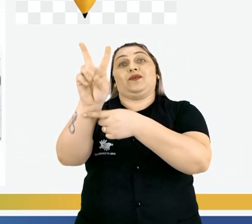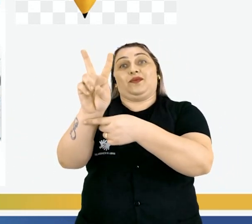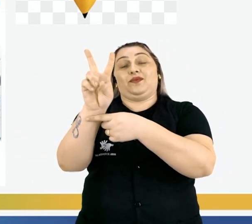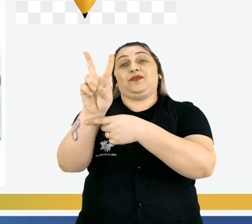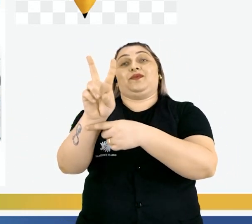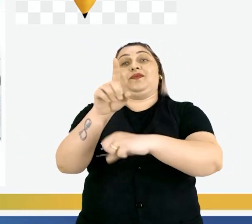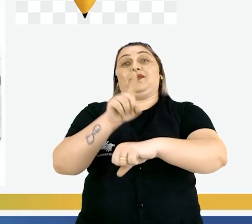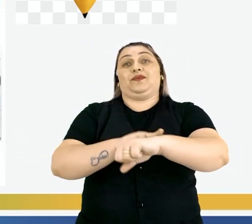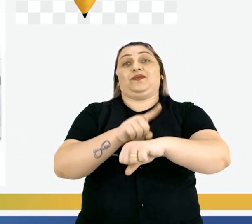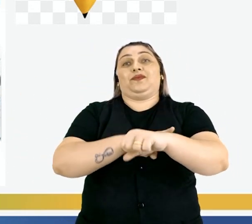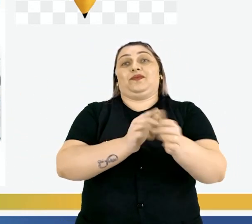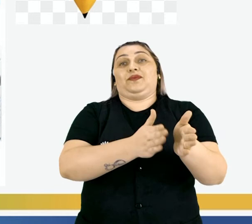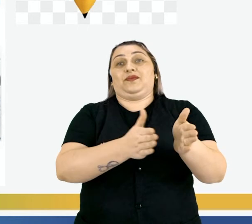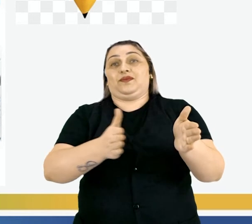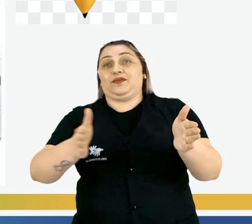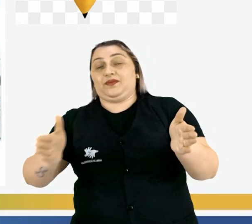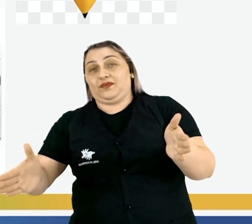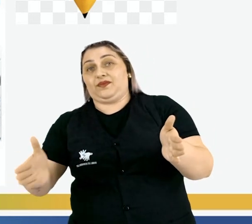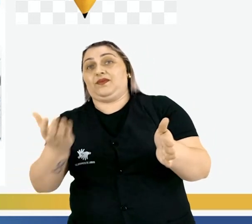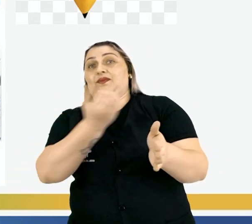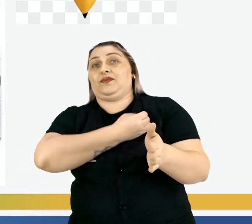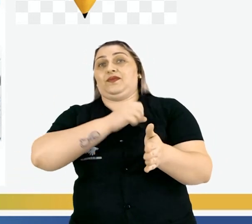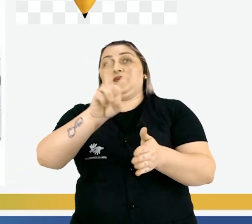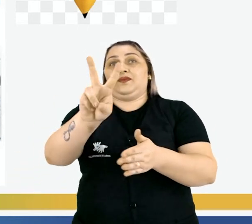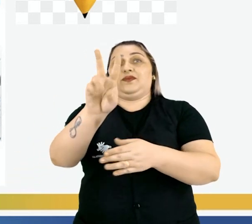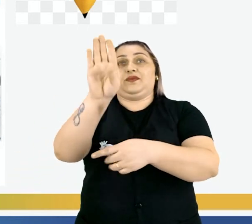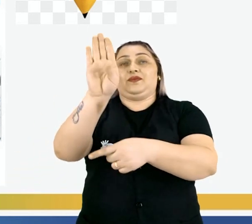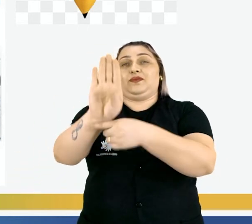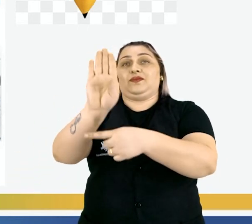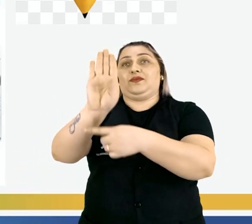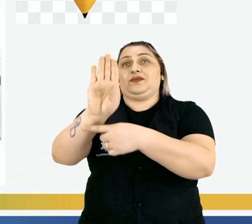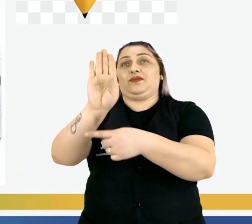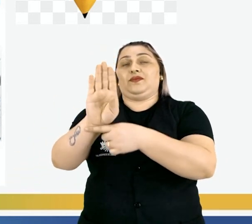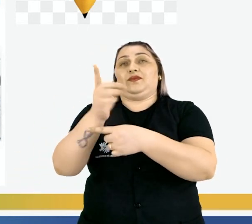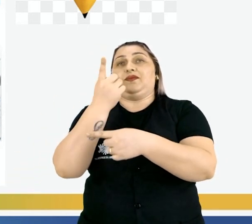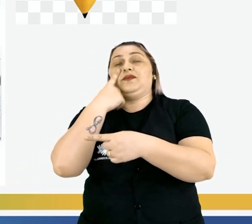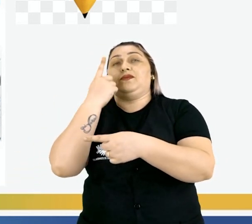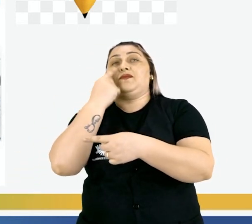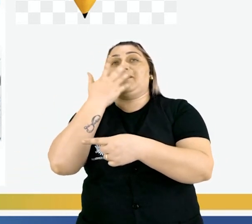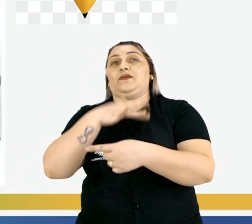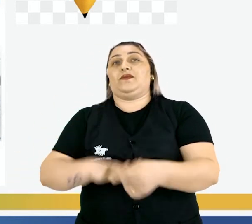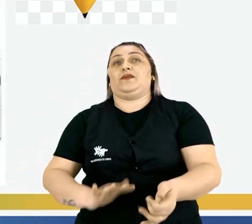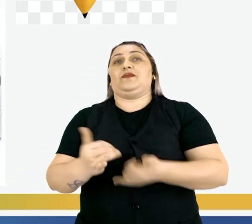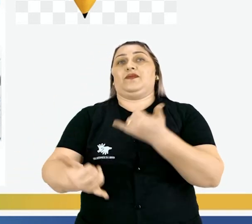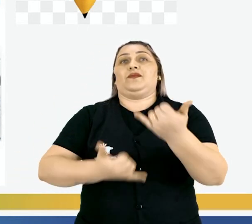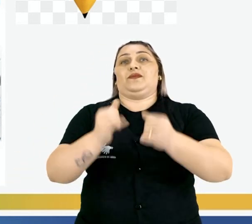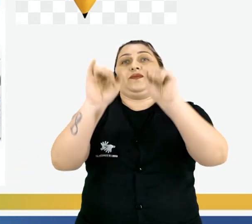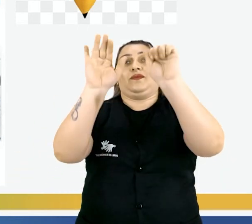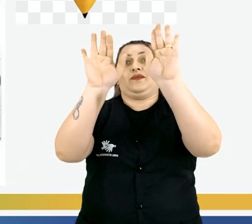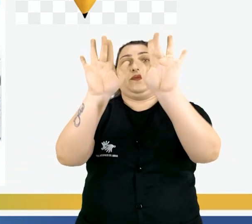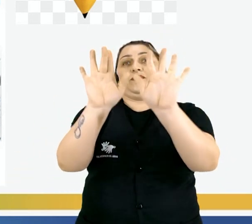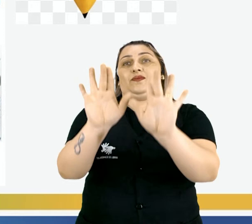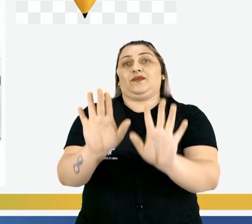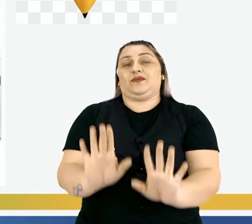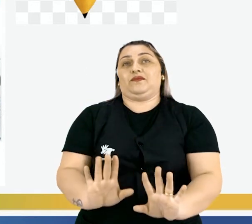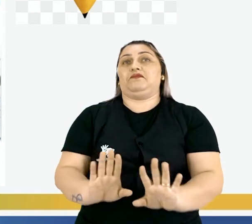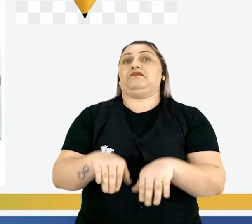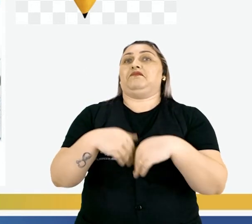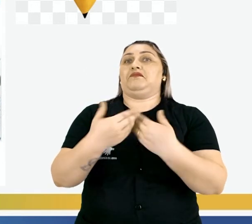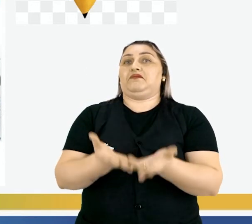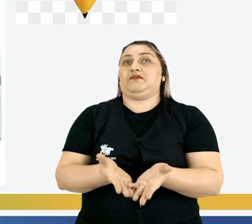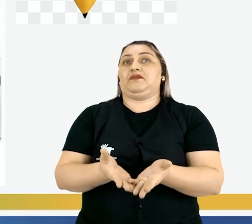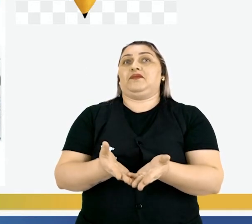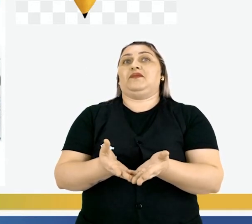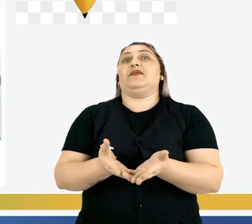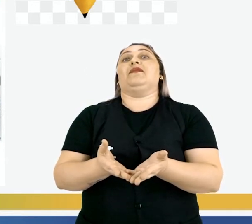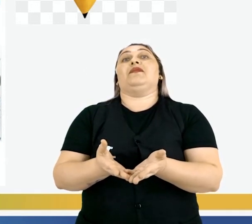tempo cronológico, número 2. Letra B. Olha só essas crianças brincando na neve. Ó, neve está relacionado